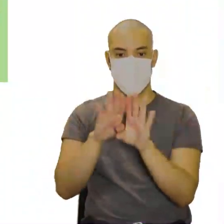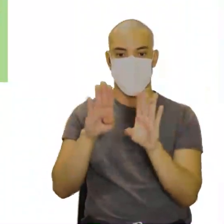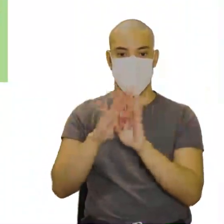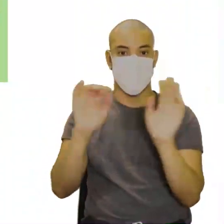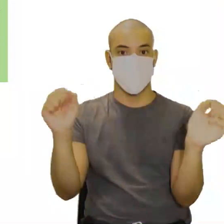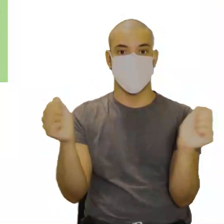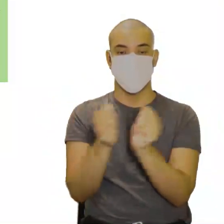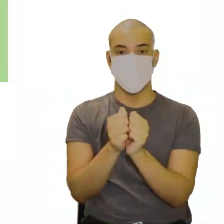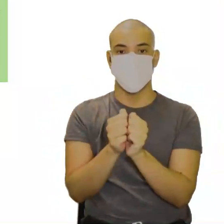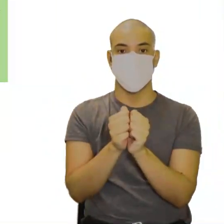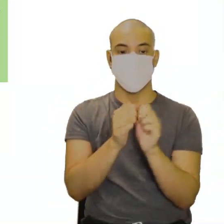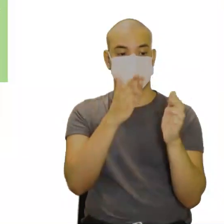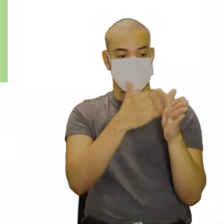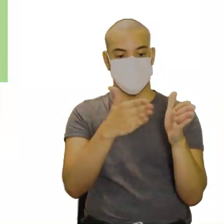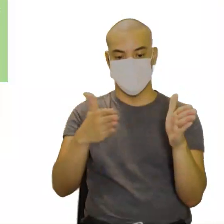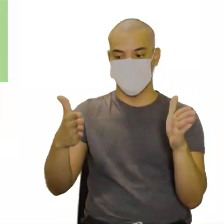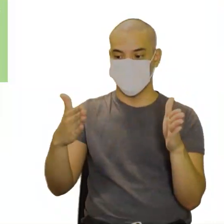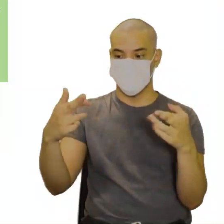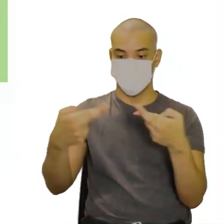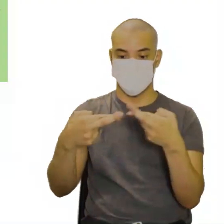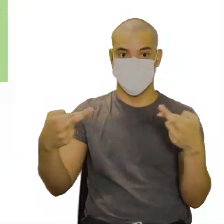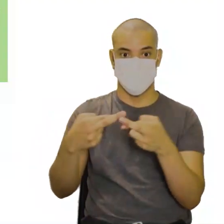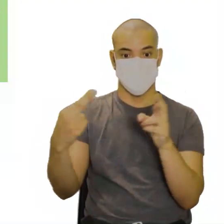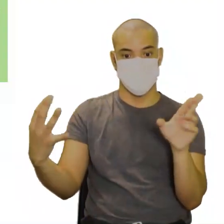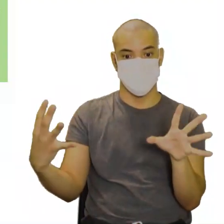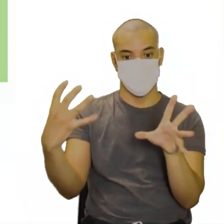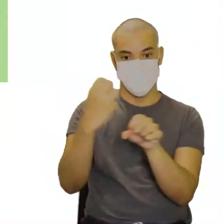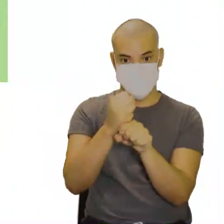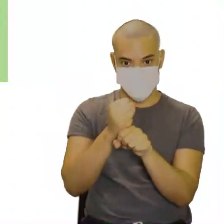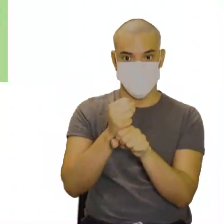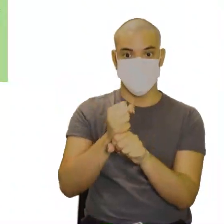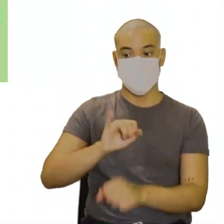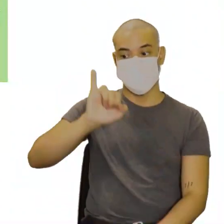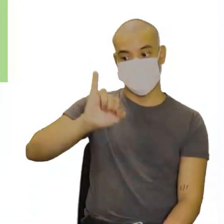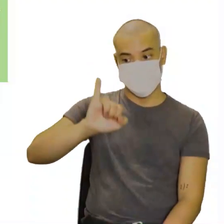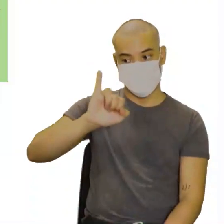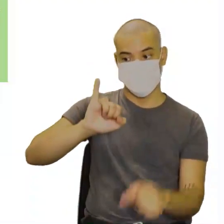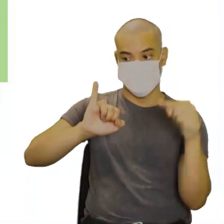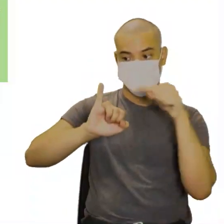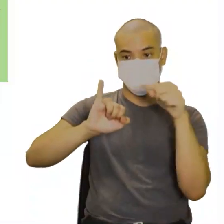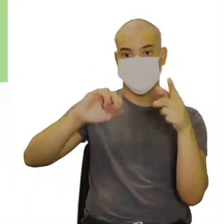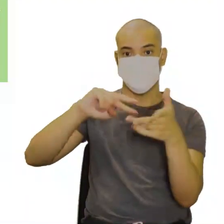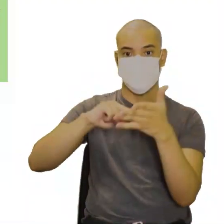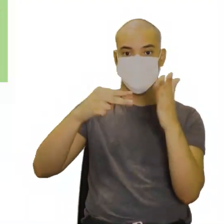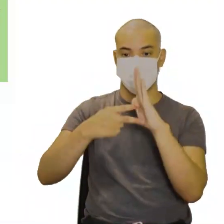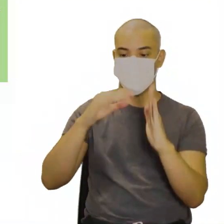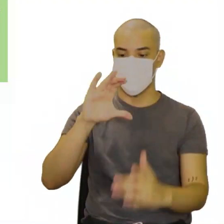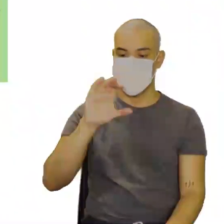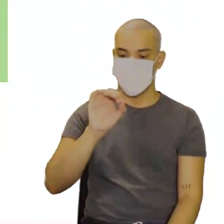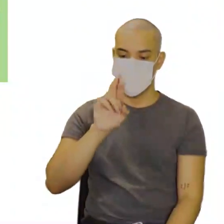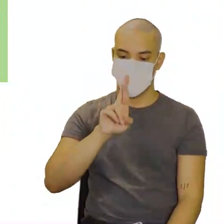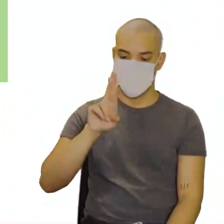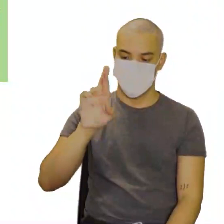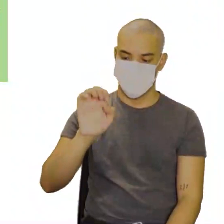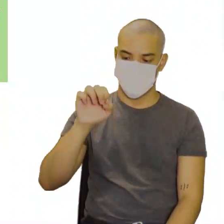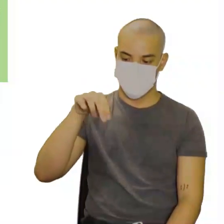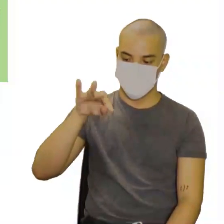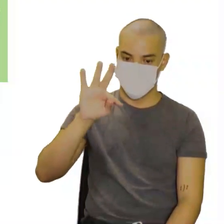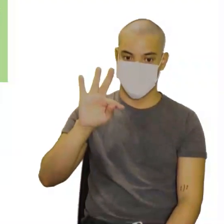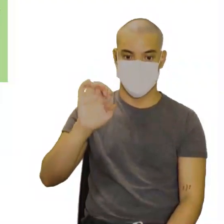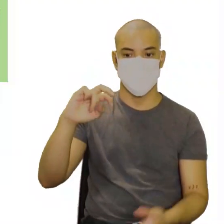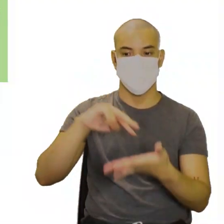série é a soma das resistências. E a corrente, como vocês podem perceber aqui, ela é